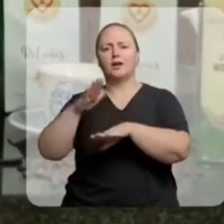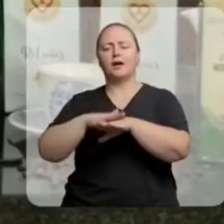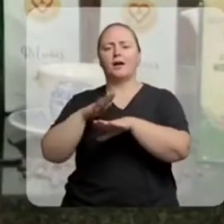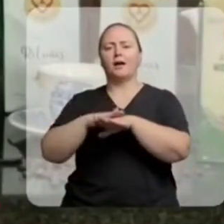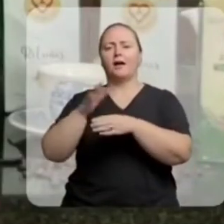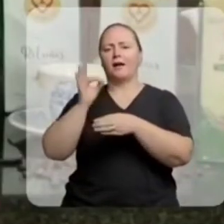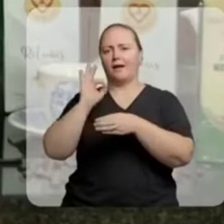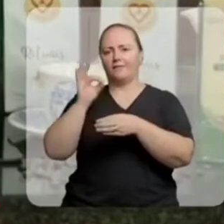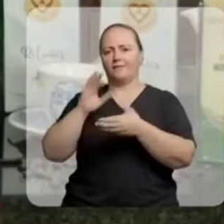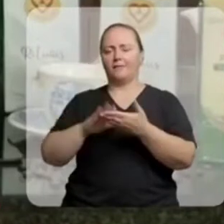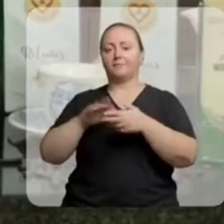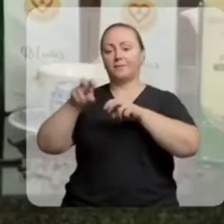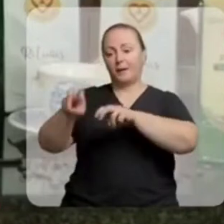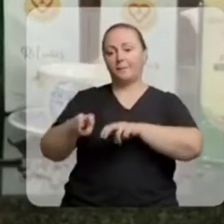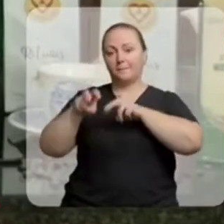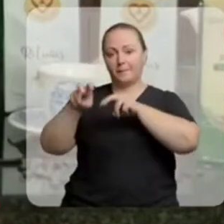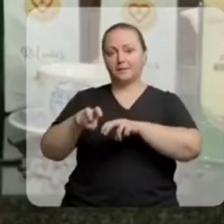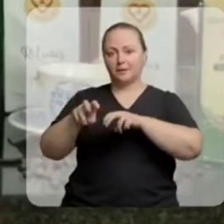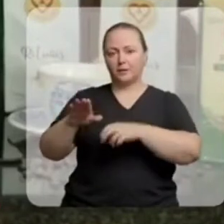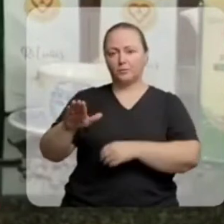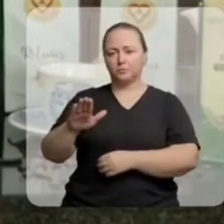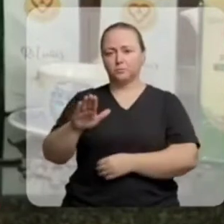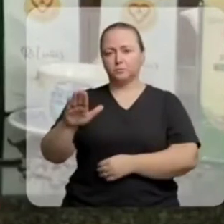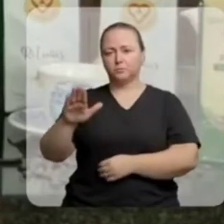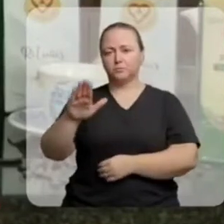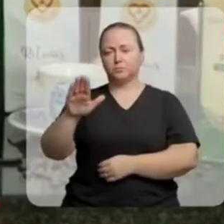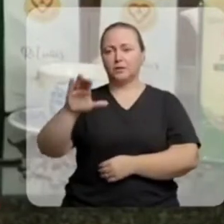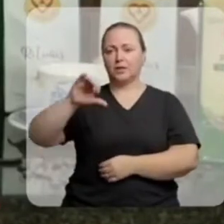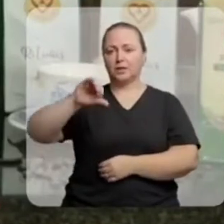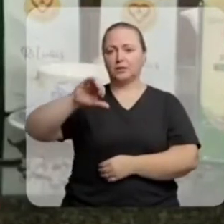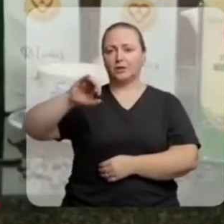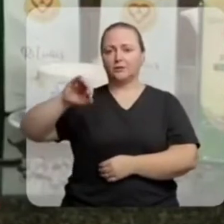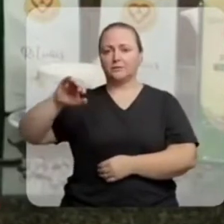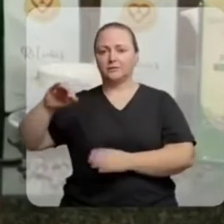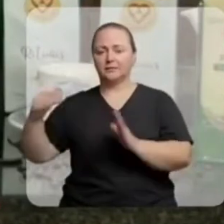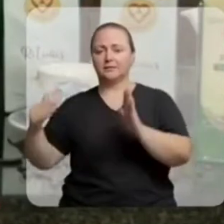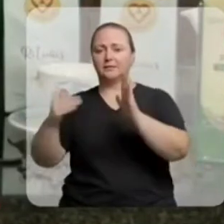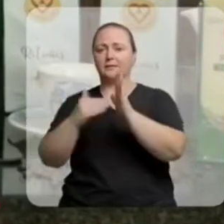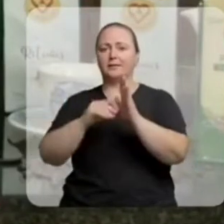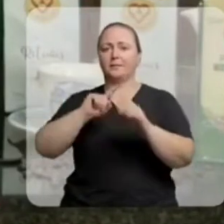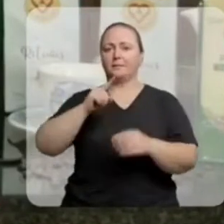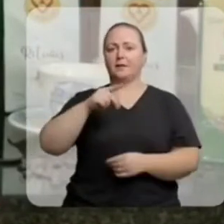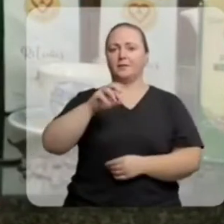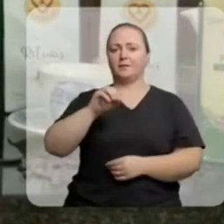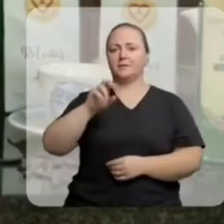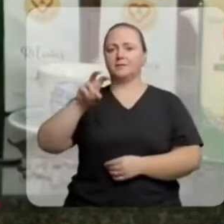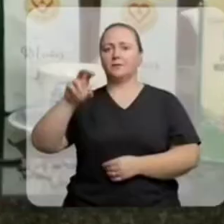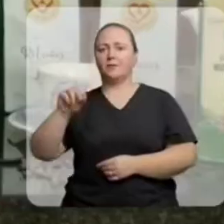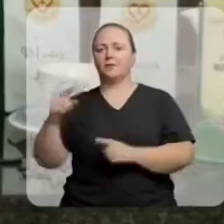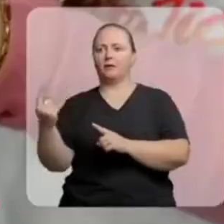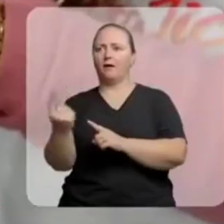altitude desse, né, da área de plantio desse café é de 900 a 1.050 metros de altura.